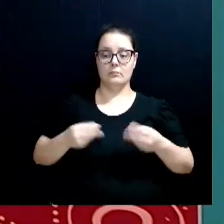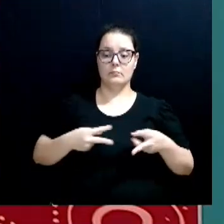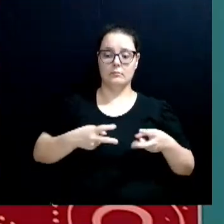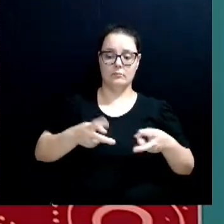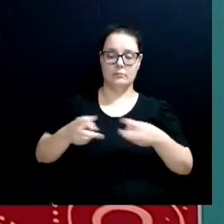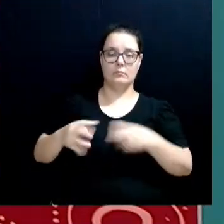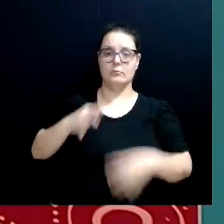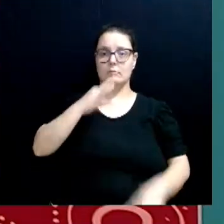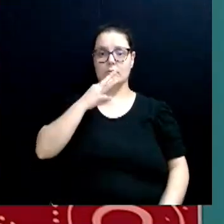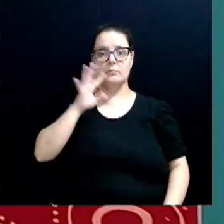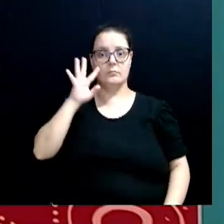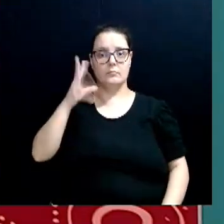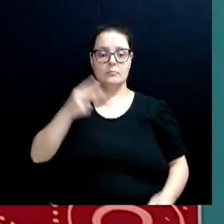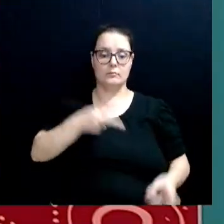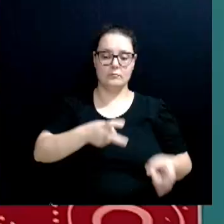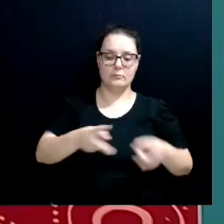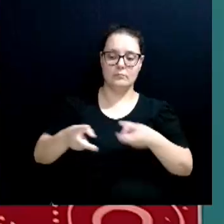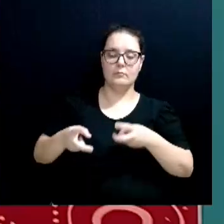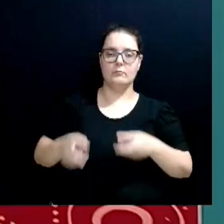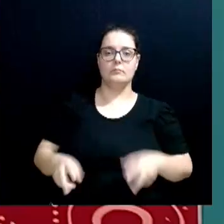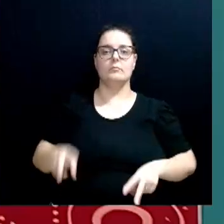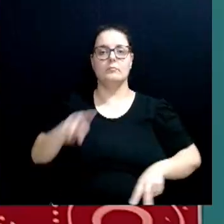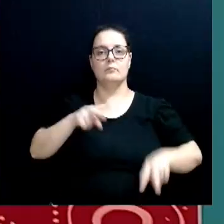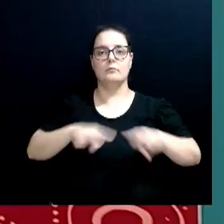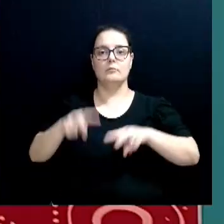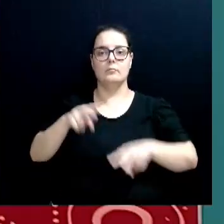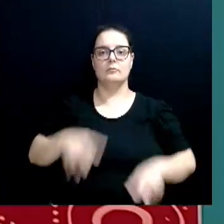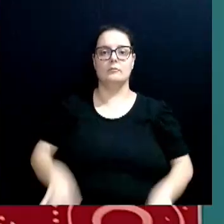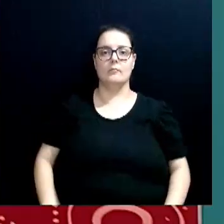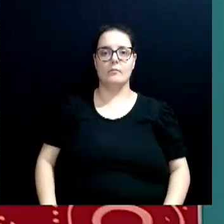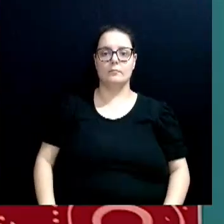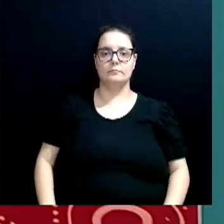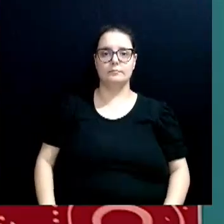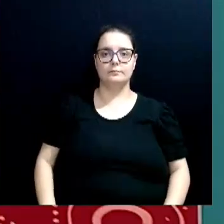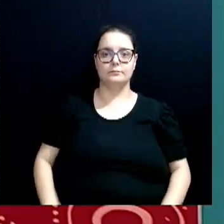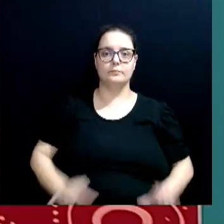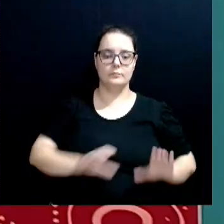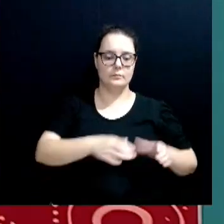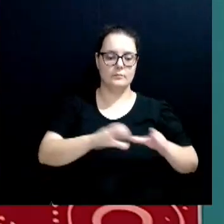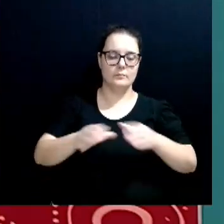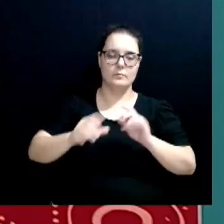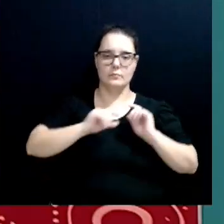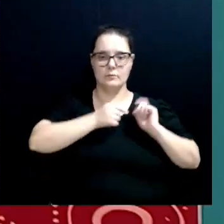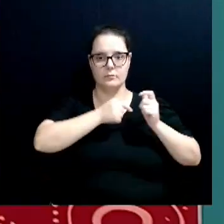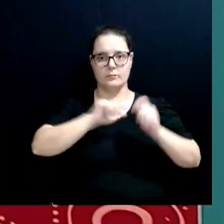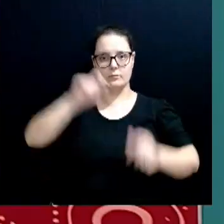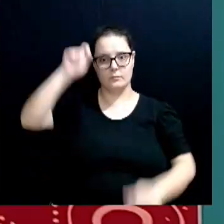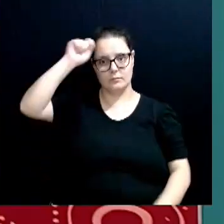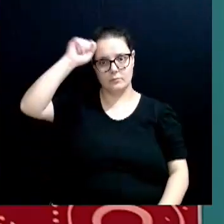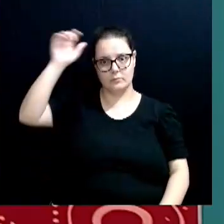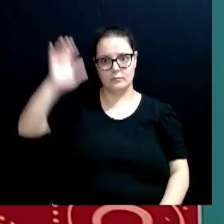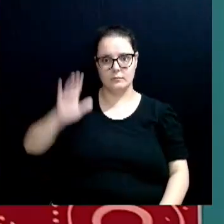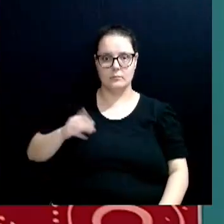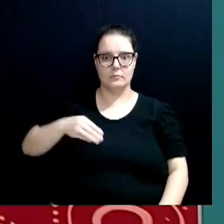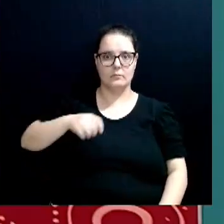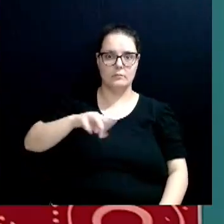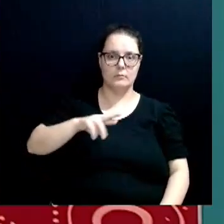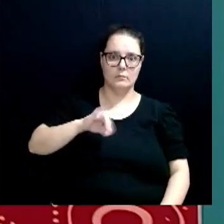dar notoriedade para as comunidades tradicionais de matriz africana. É